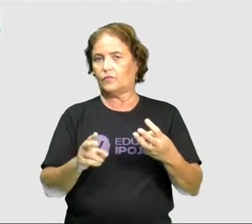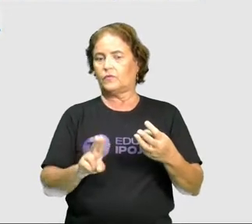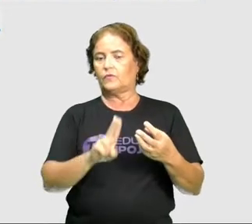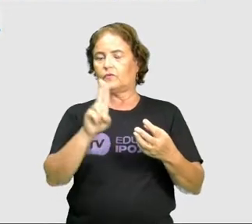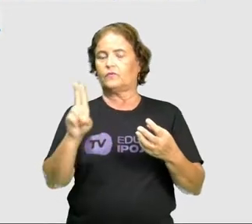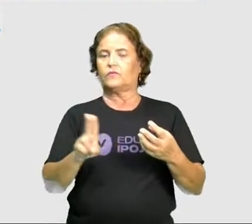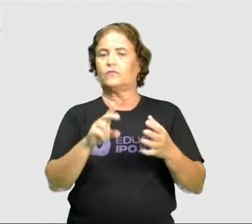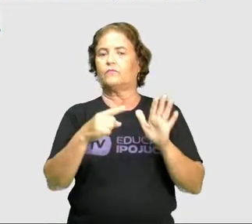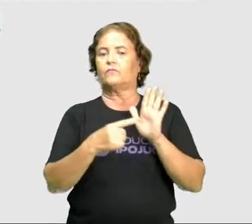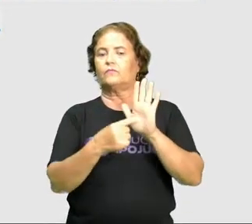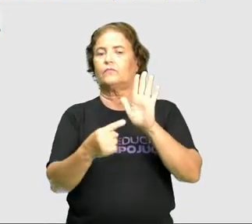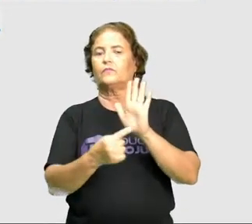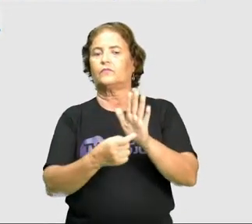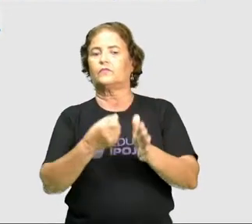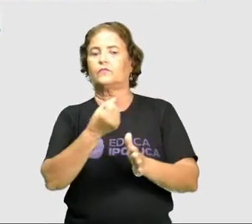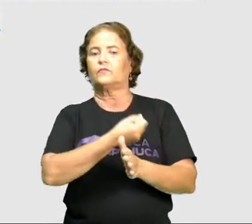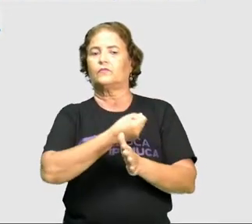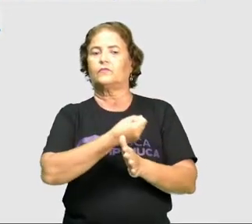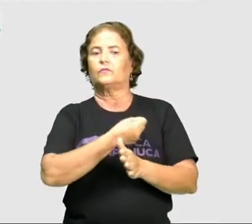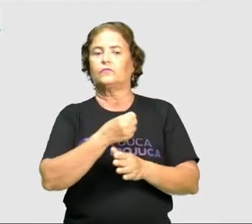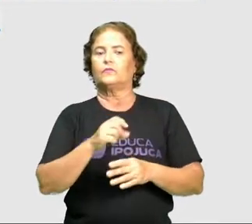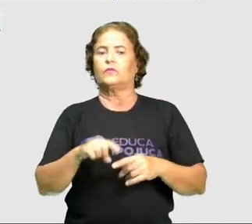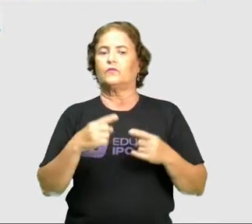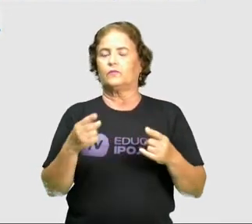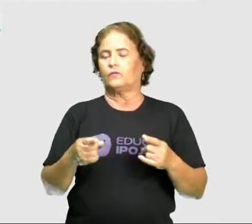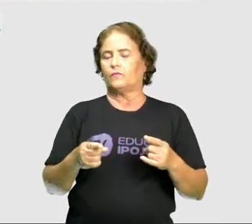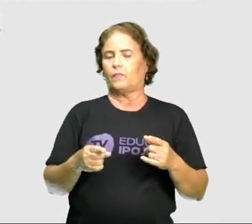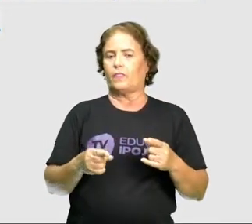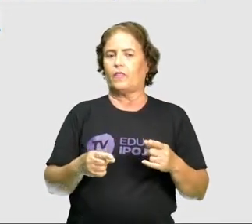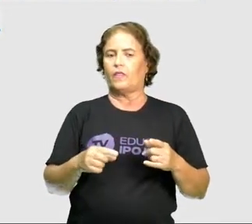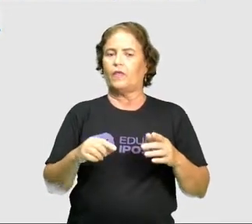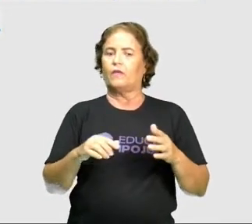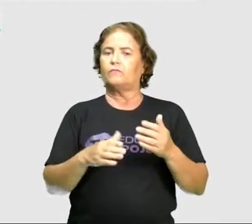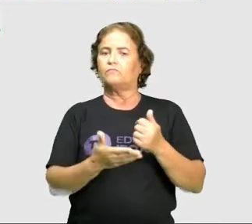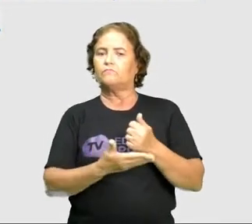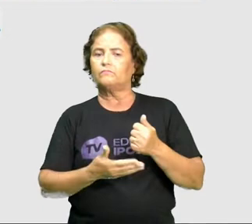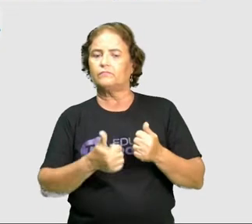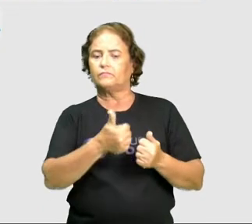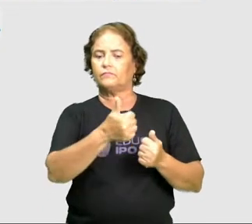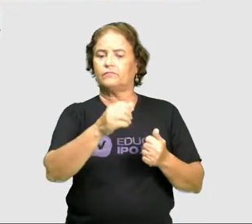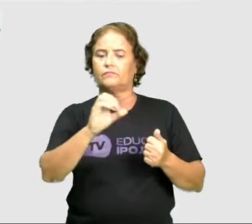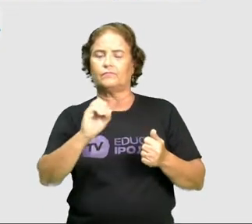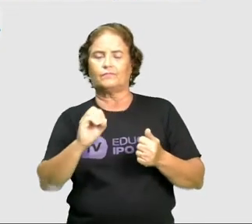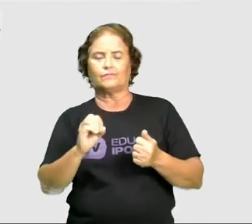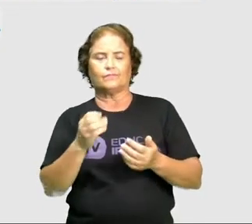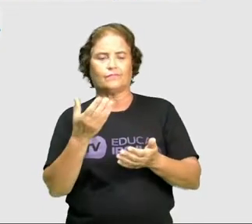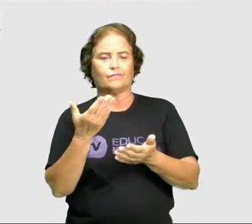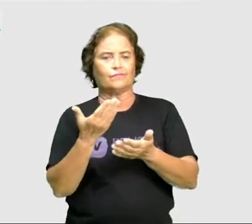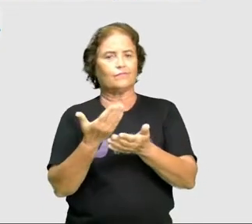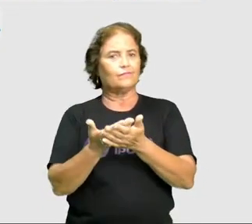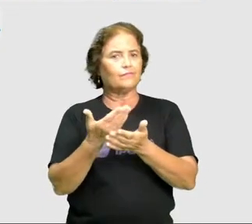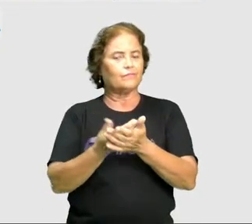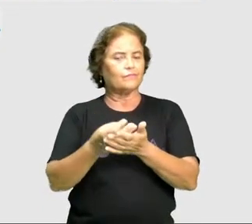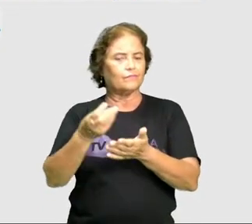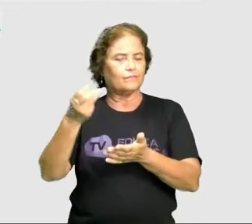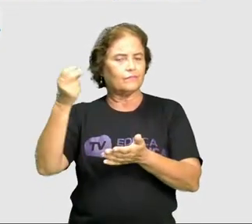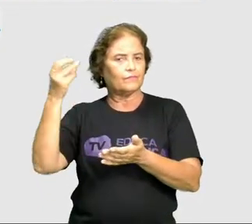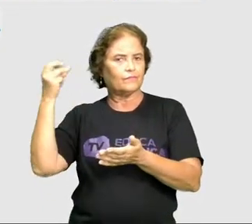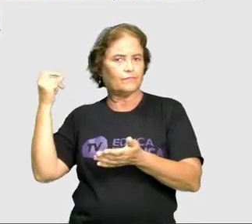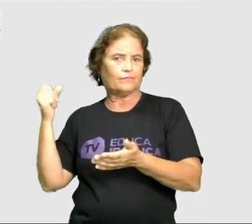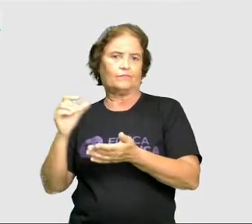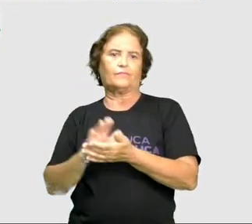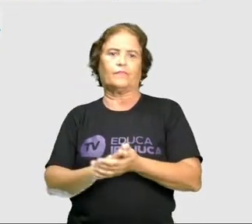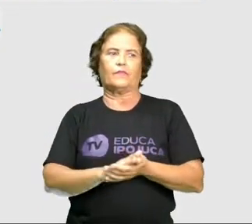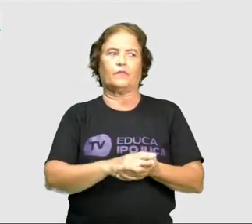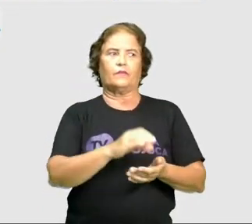10 algarismos, que é aqueles algarismos que a gente estuda, ó, desde a educação infantil, né? 0, 1, 2,